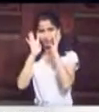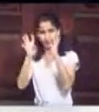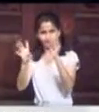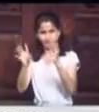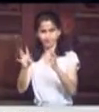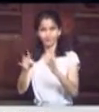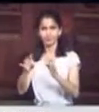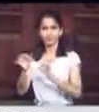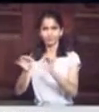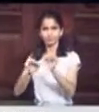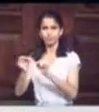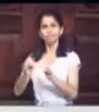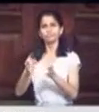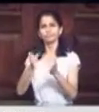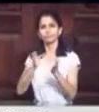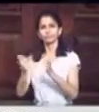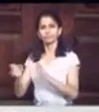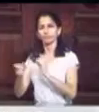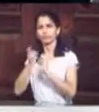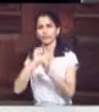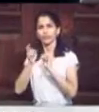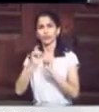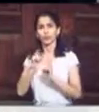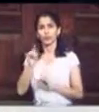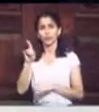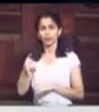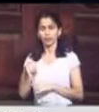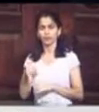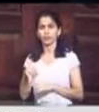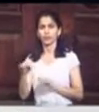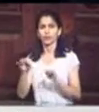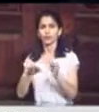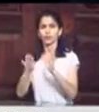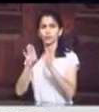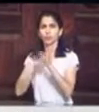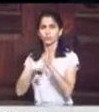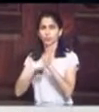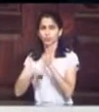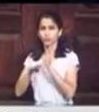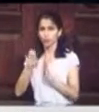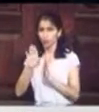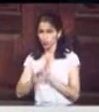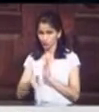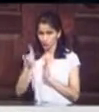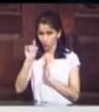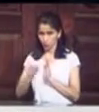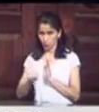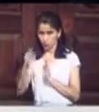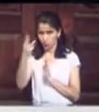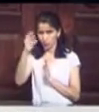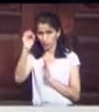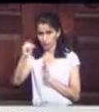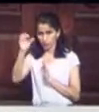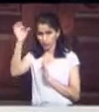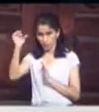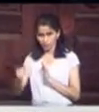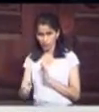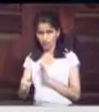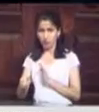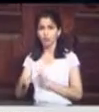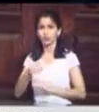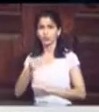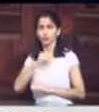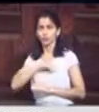esse projeto que nós estamos discutindo, ele é um projeto que reduz em 30% o salário do governador,